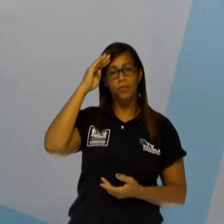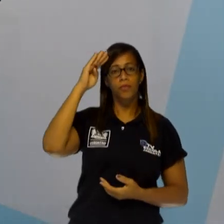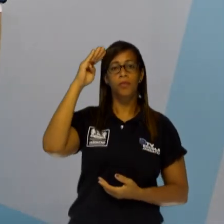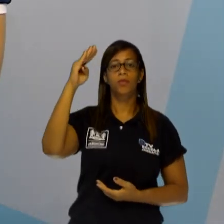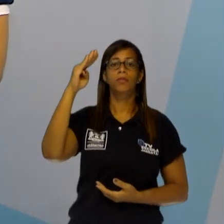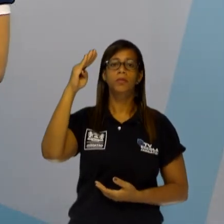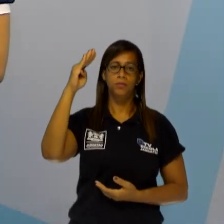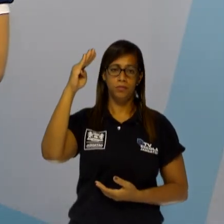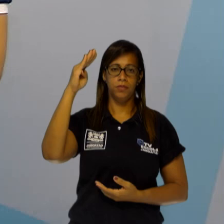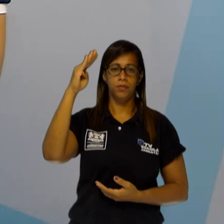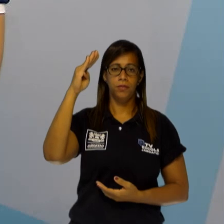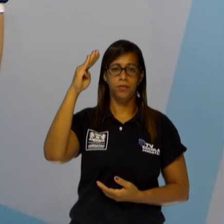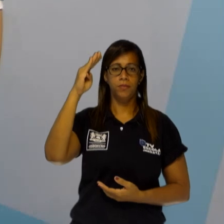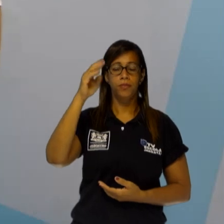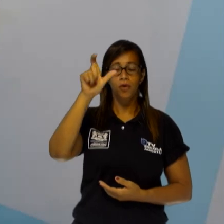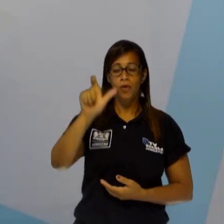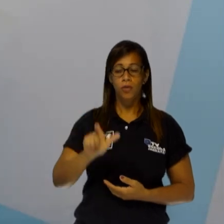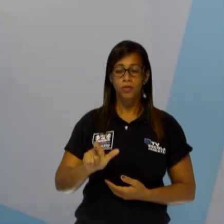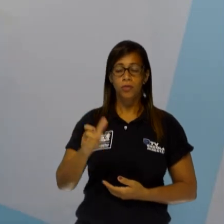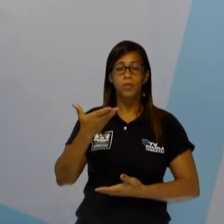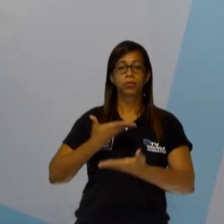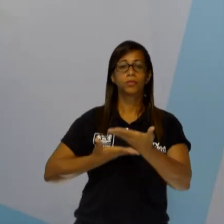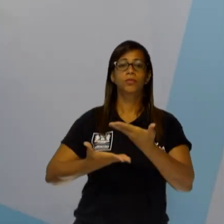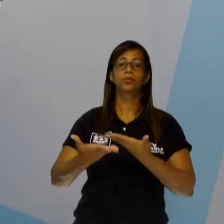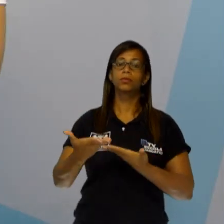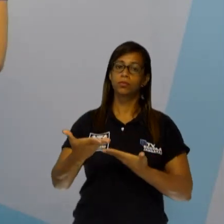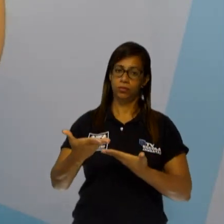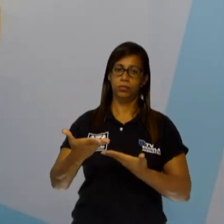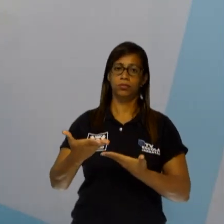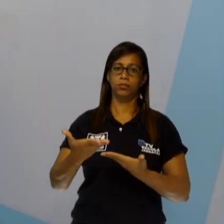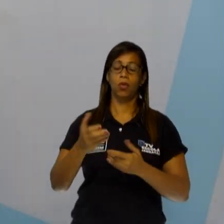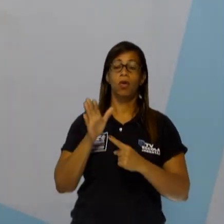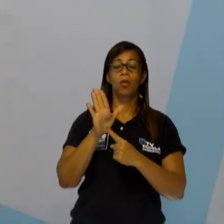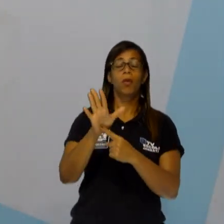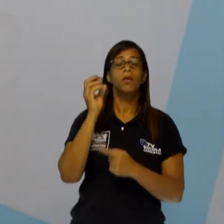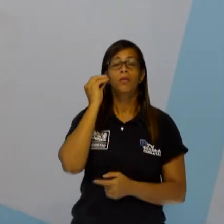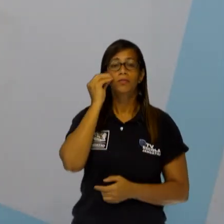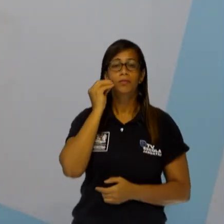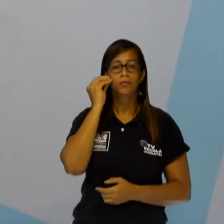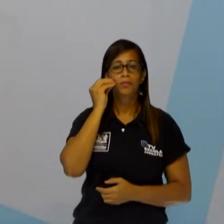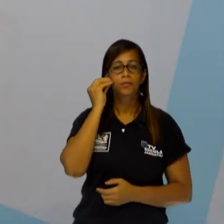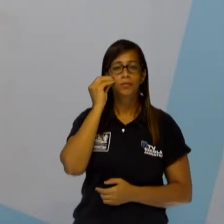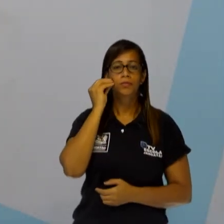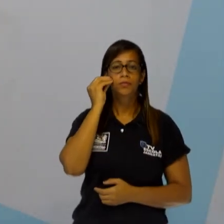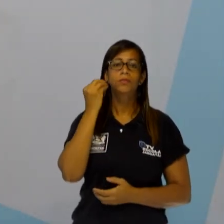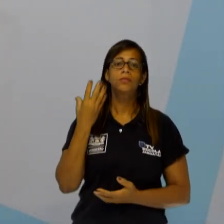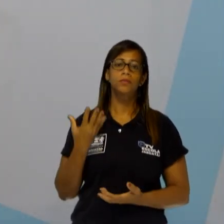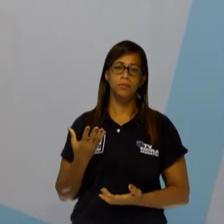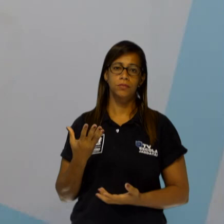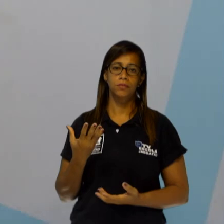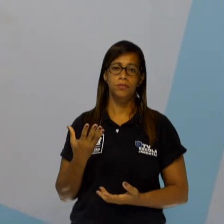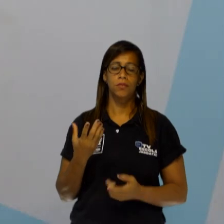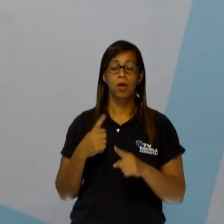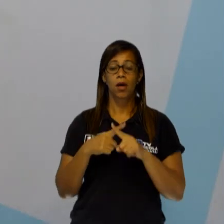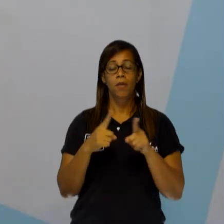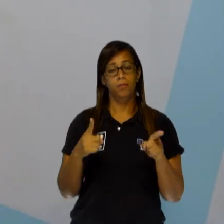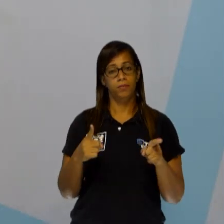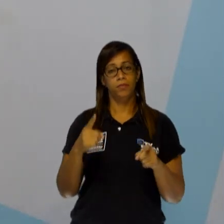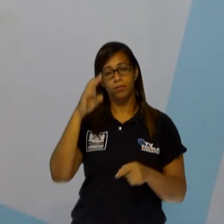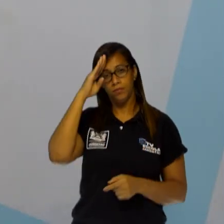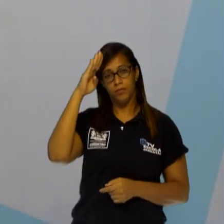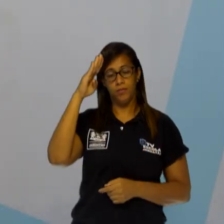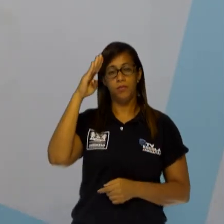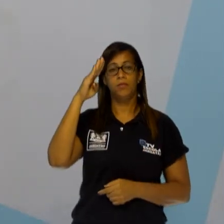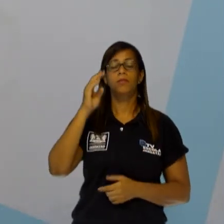questão do interlocutor colocar as suas impressões e suas experiências. até que faz um pouco de sentido. Mas a questão aqui